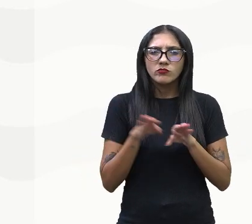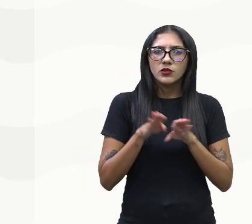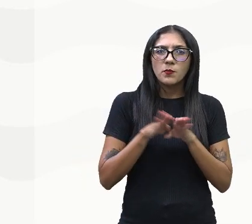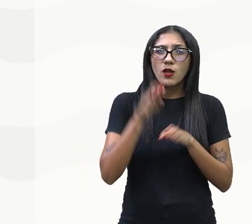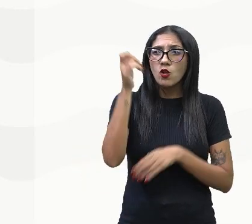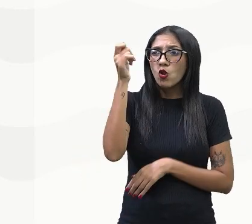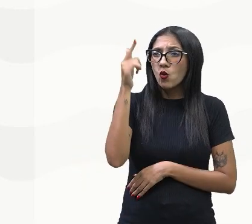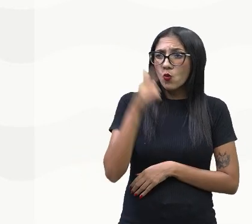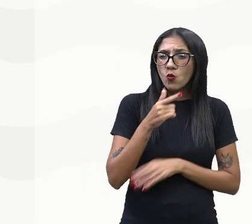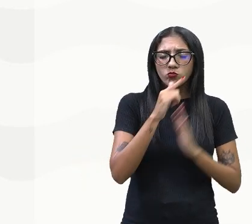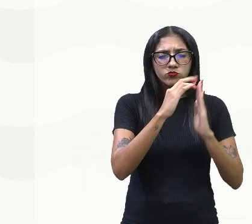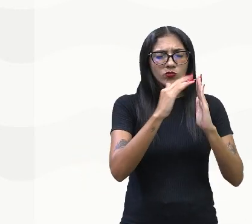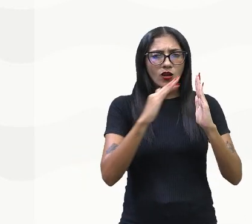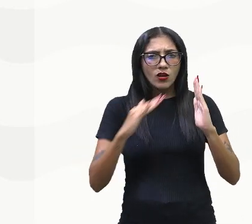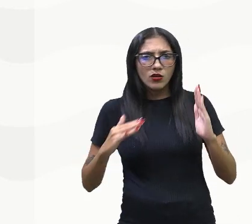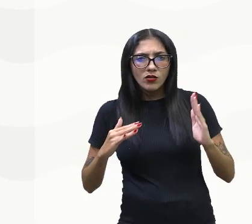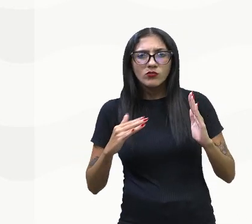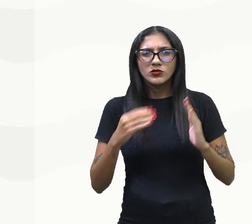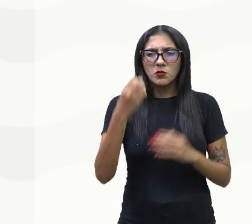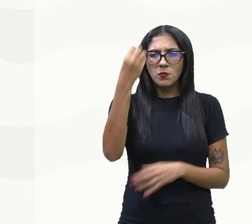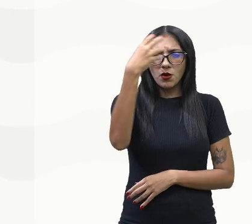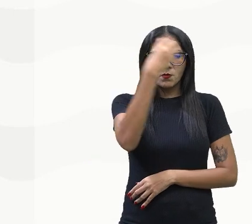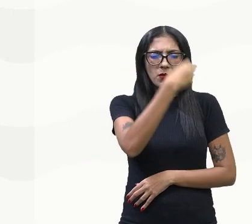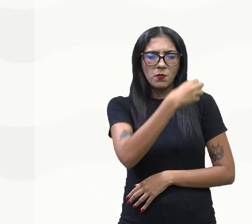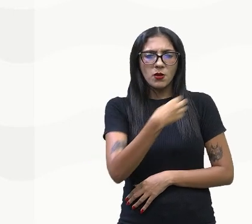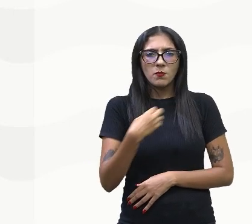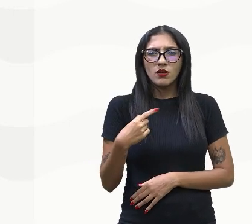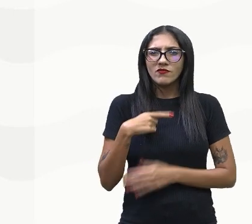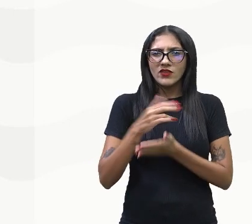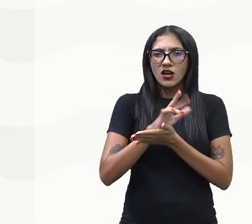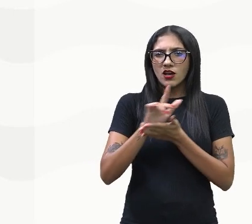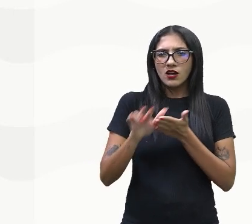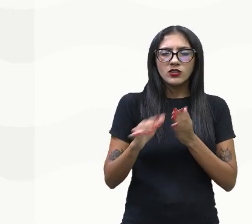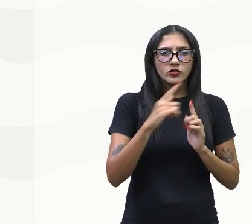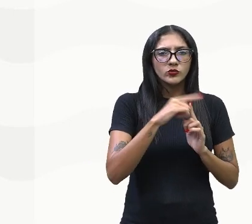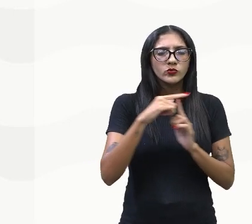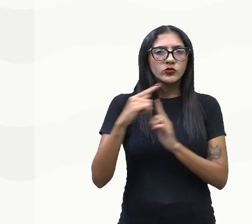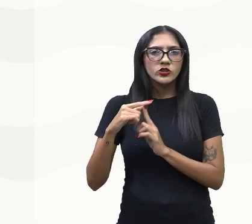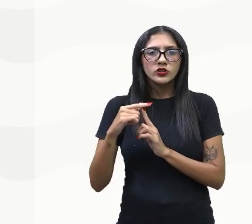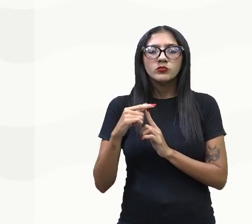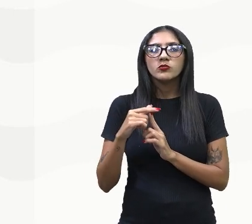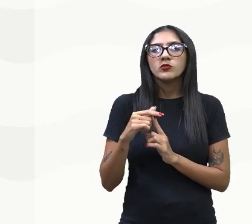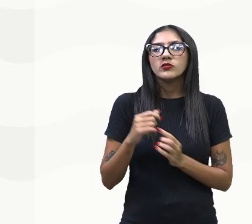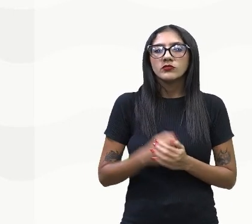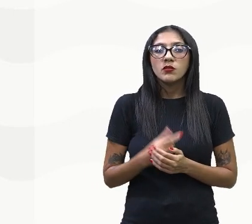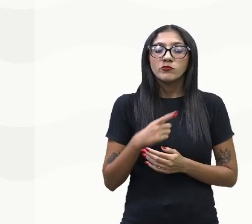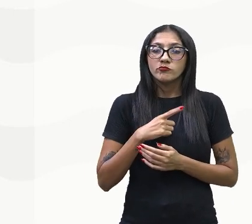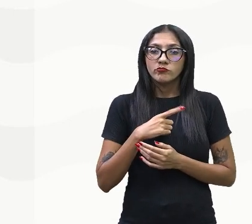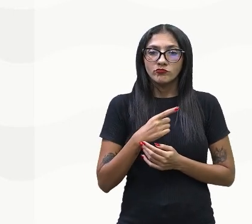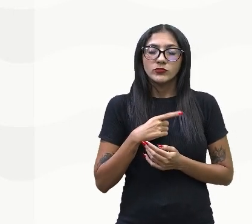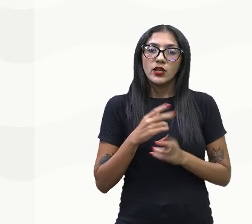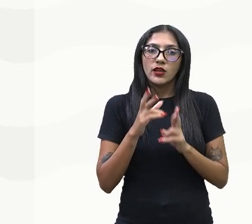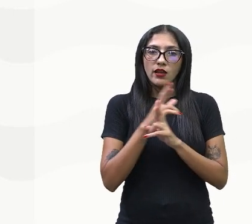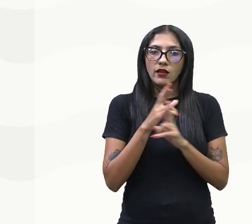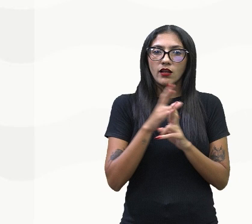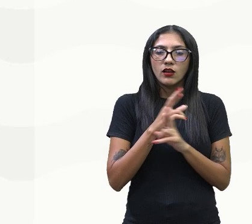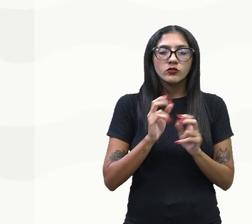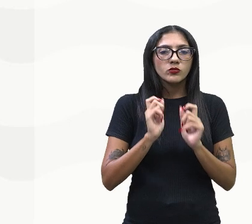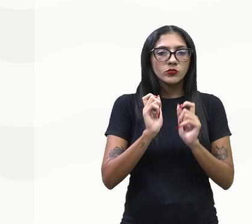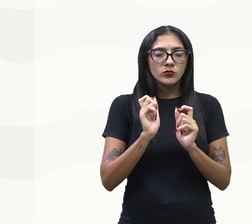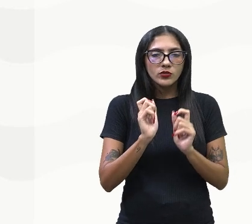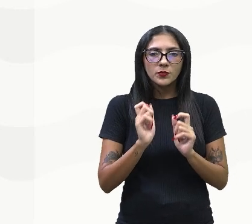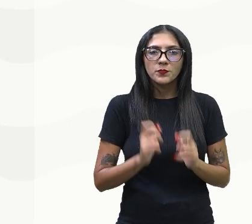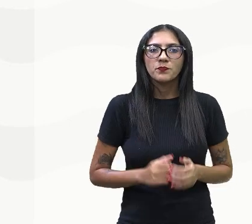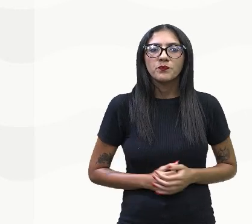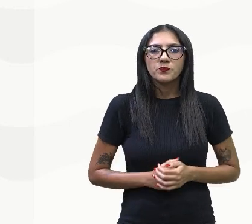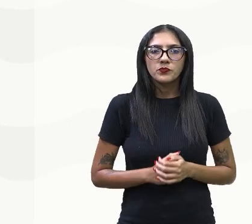visível, ultravioleta, raio-x, raio gama. Tudo isso, pessoal, compromete, ou tudo isso, né, termina